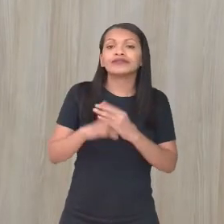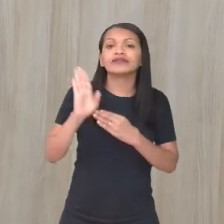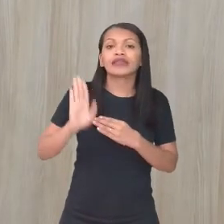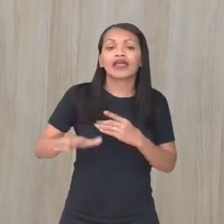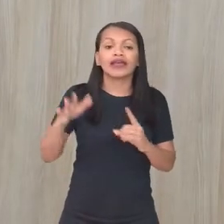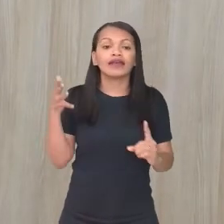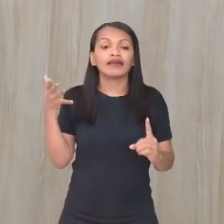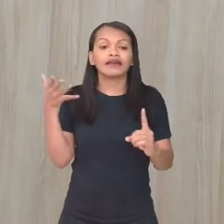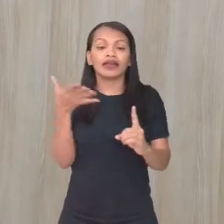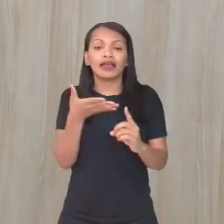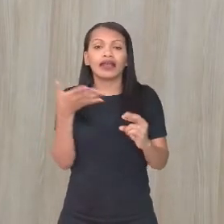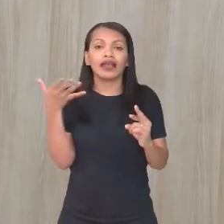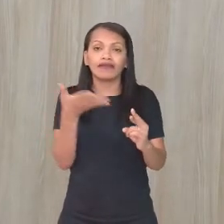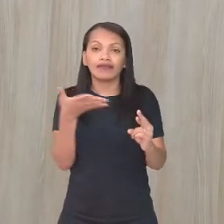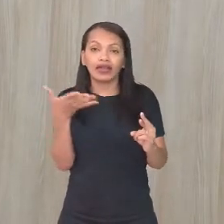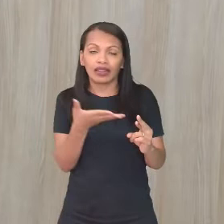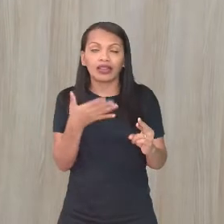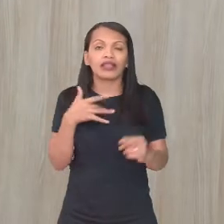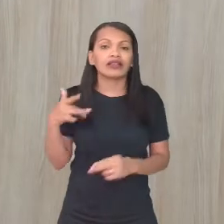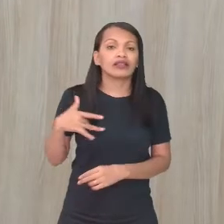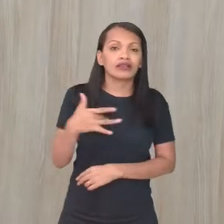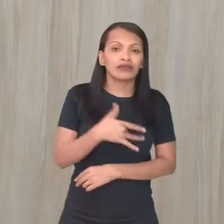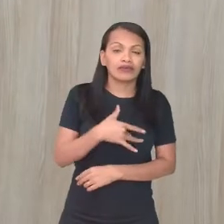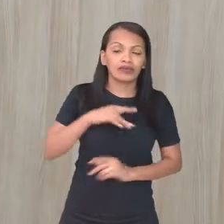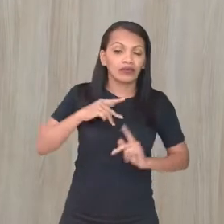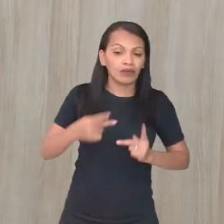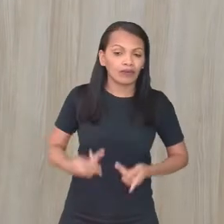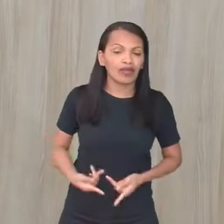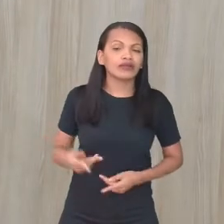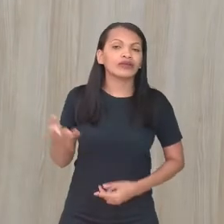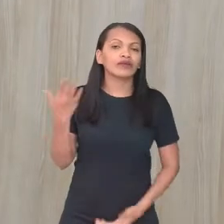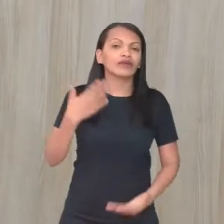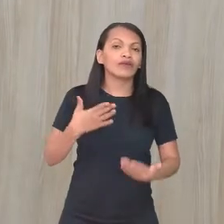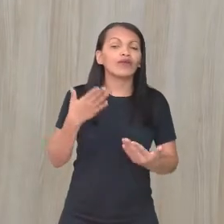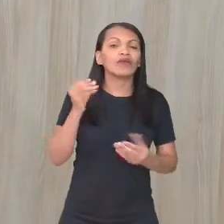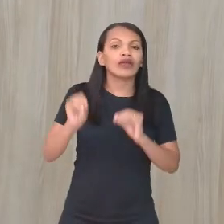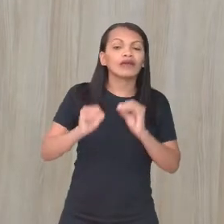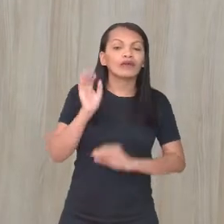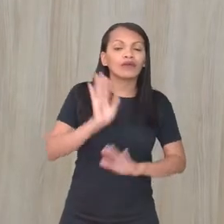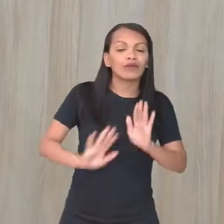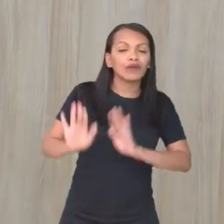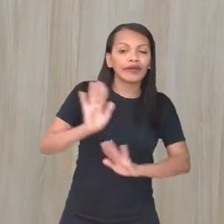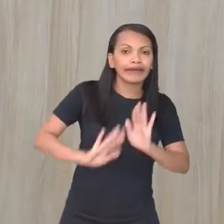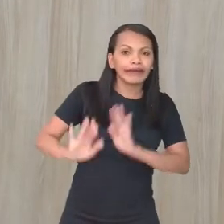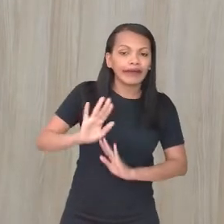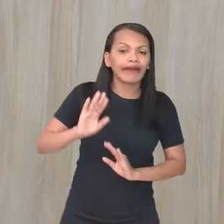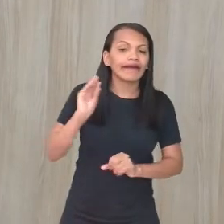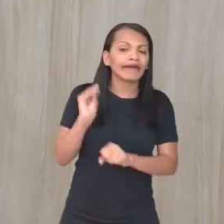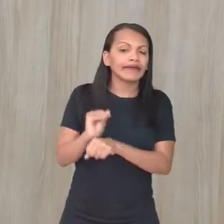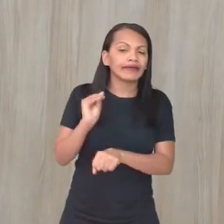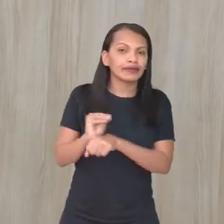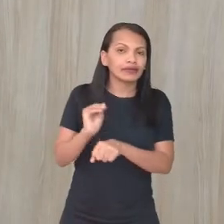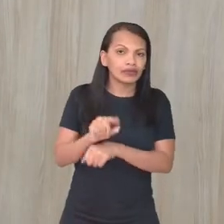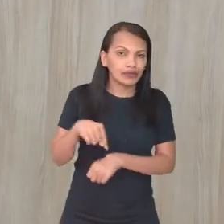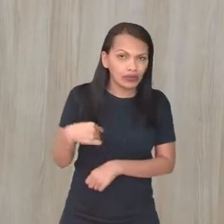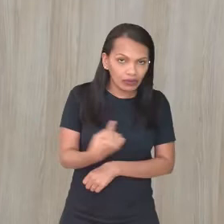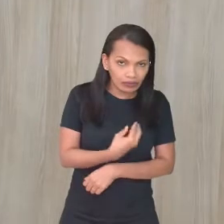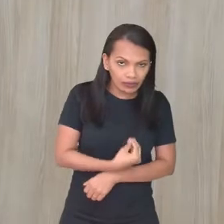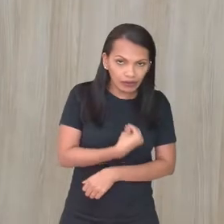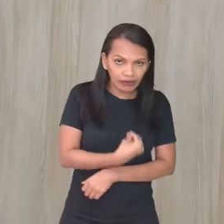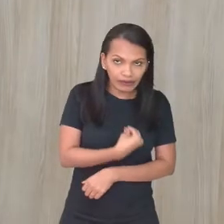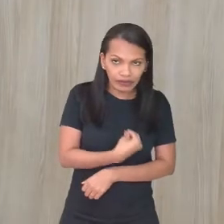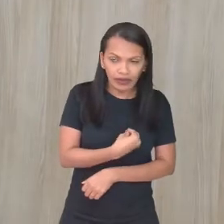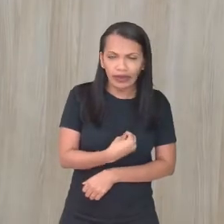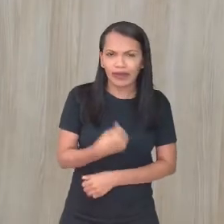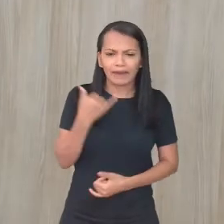humana são cuidados que a gente deveria ter na nossa vida, no nosso dia a dia. Não virar um tabu ou uma brincadeira ou uma